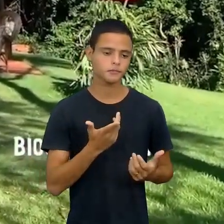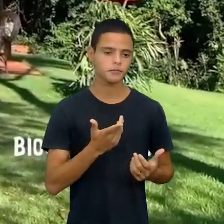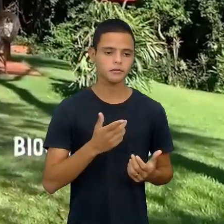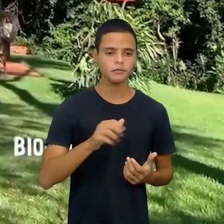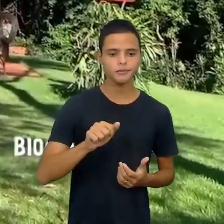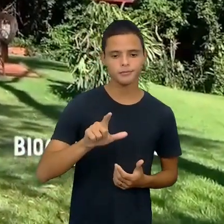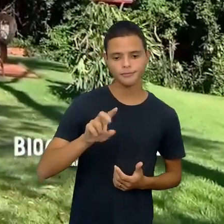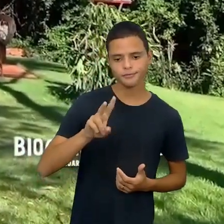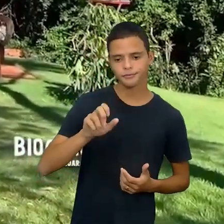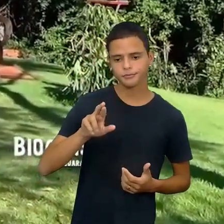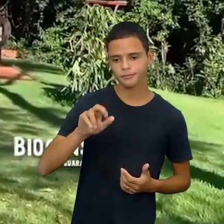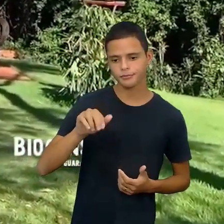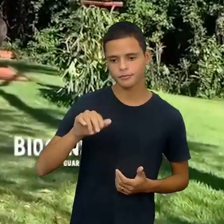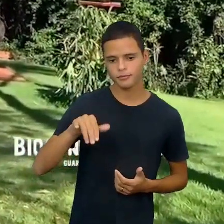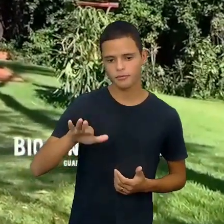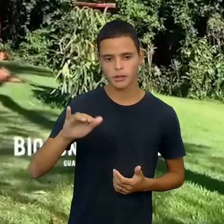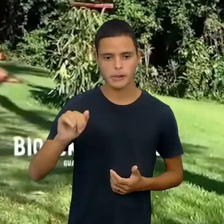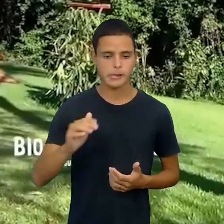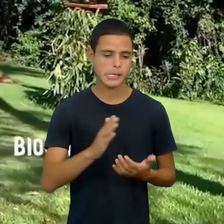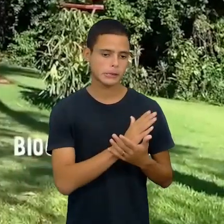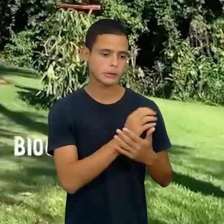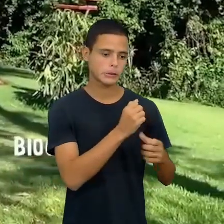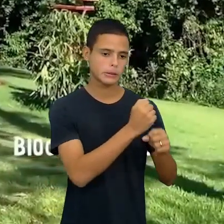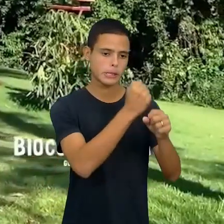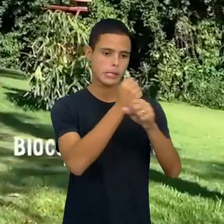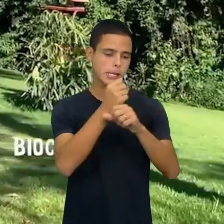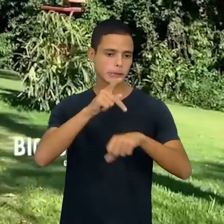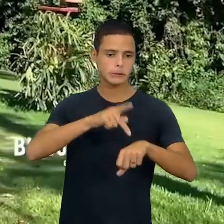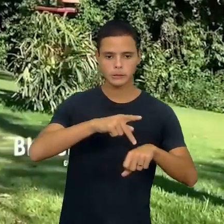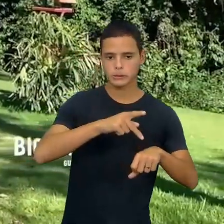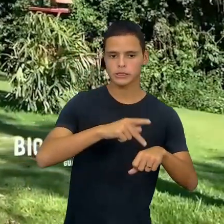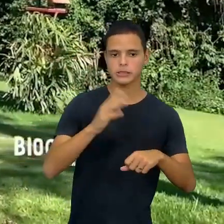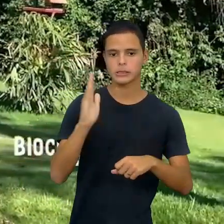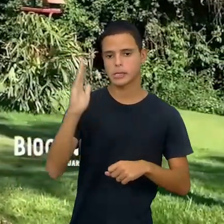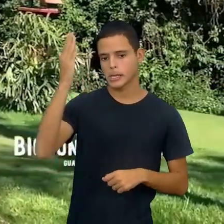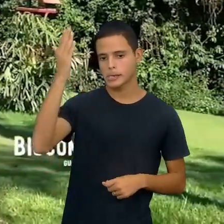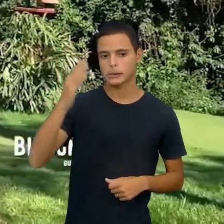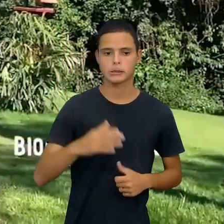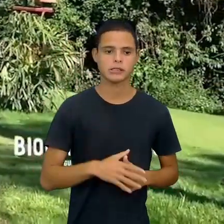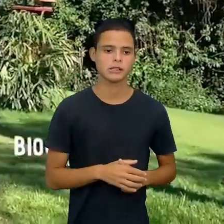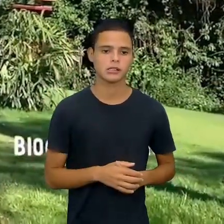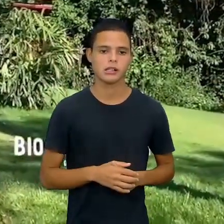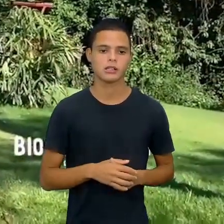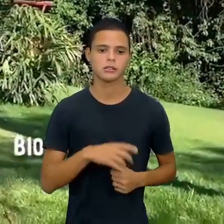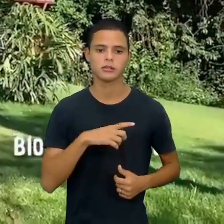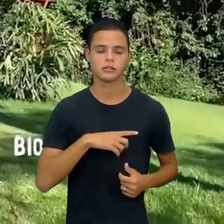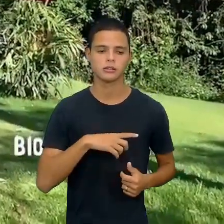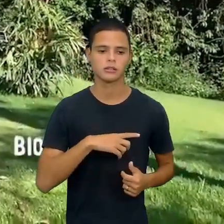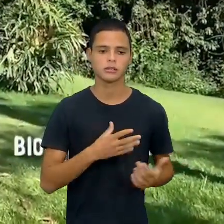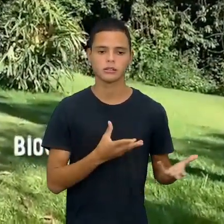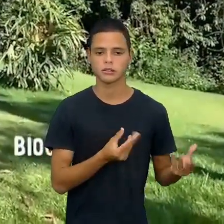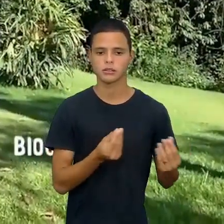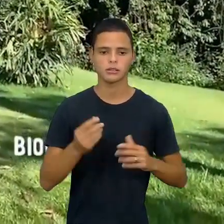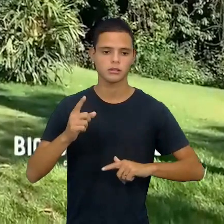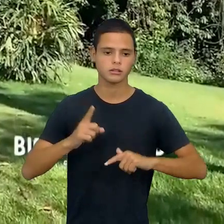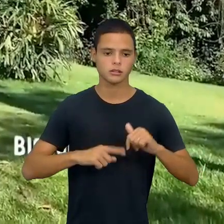alvenaria, nós temos também tijolos de demolição, temos pedras, temos madeira, mas também temos muito